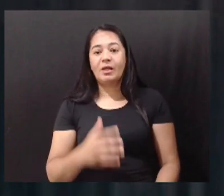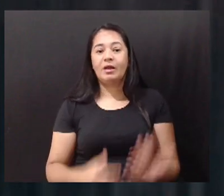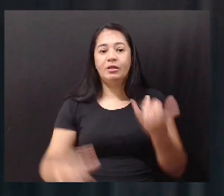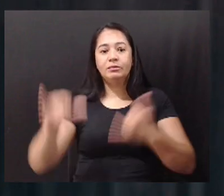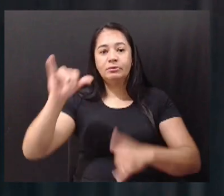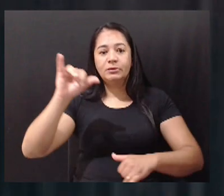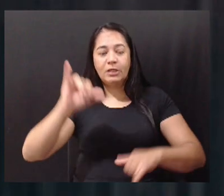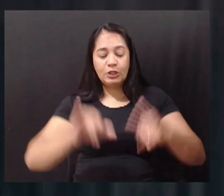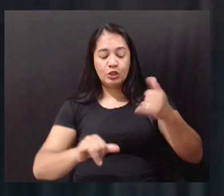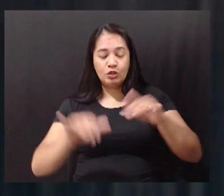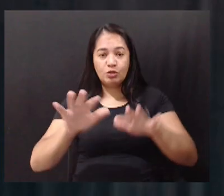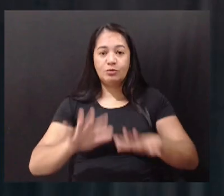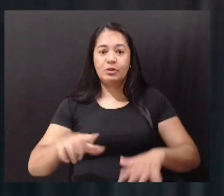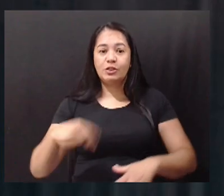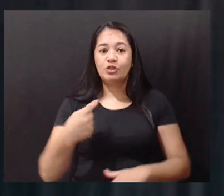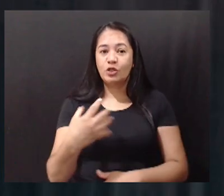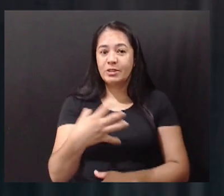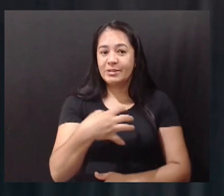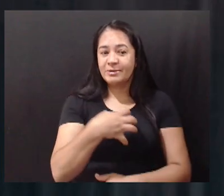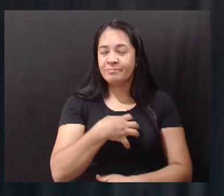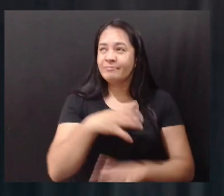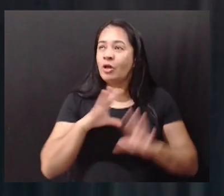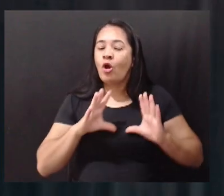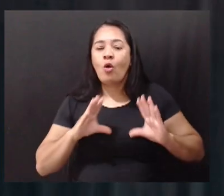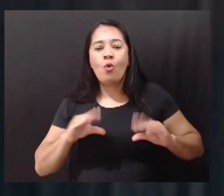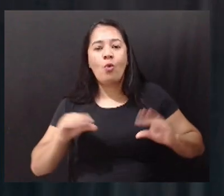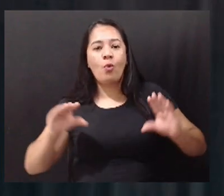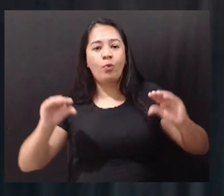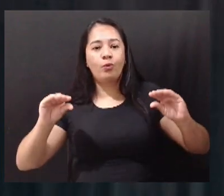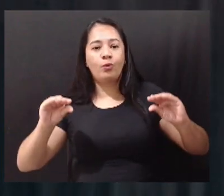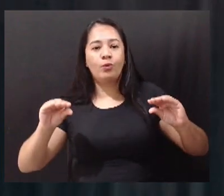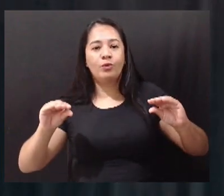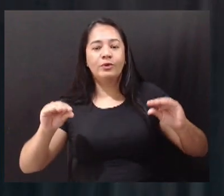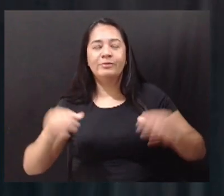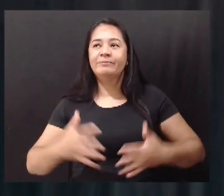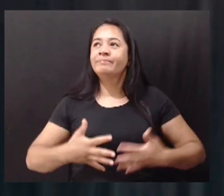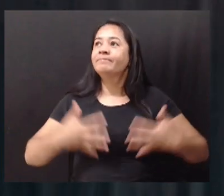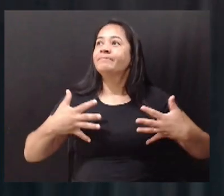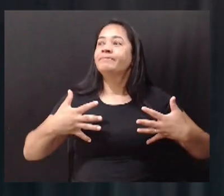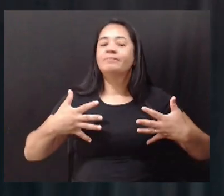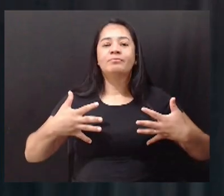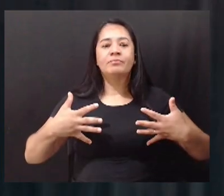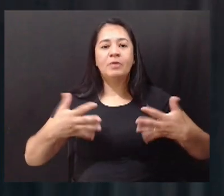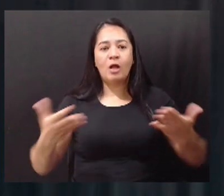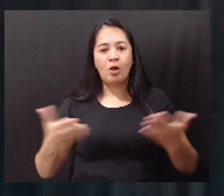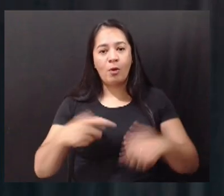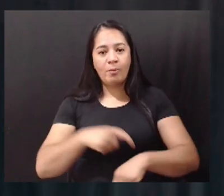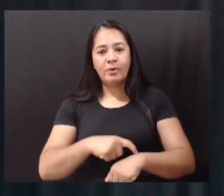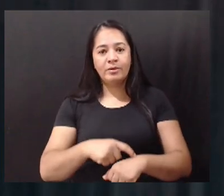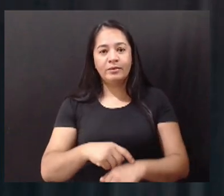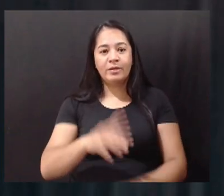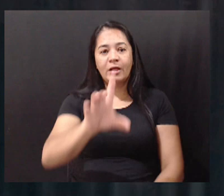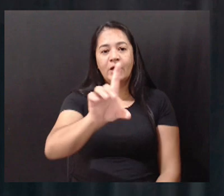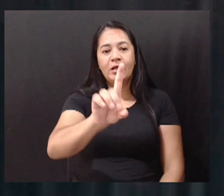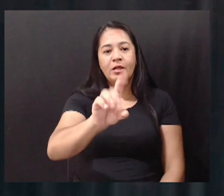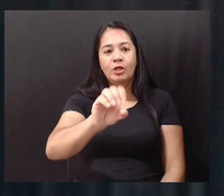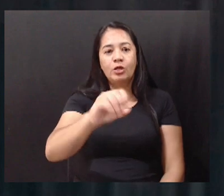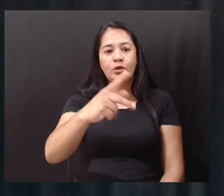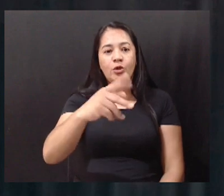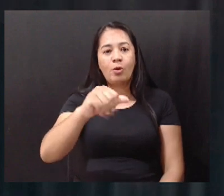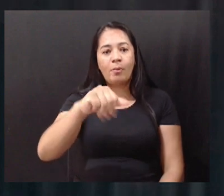nossa sensação de bem-estar, a nossa sensação de satisfação, nesses momentos, é a dopamina. No